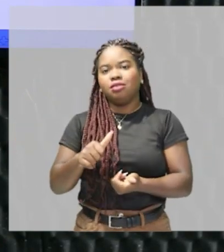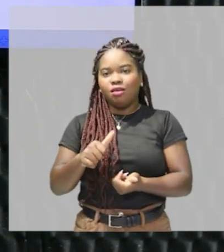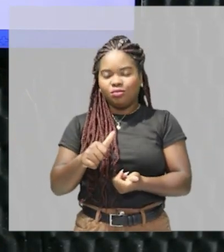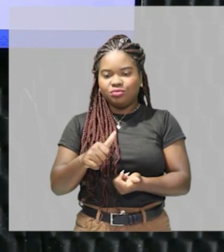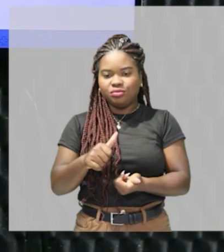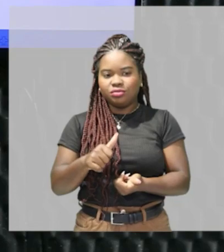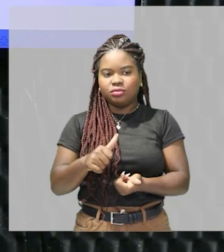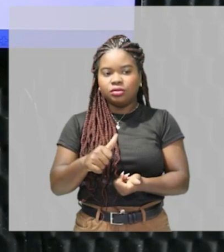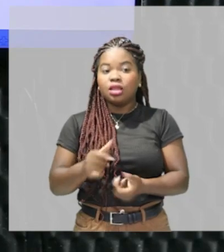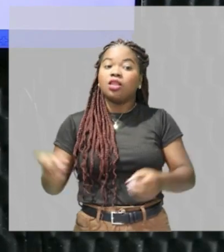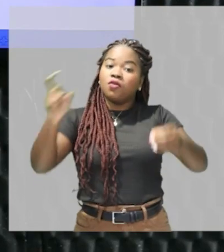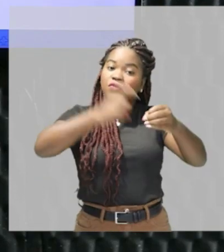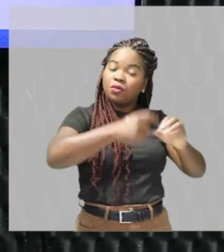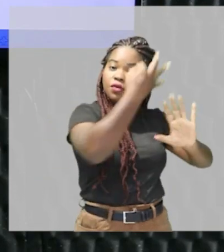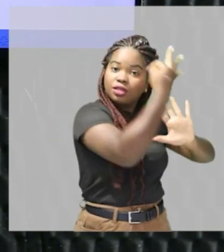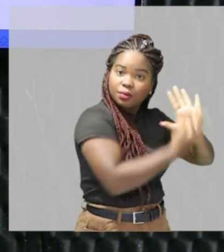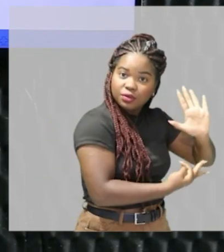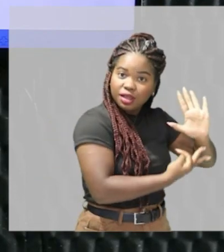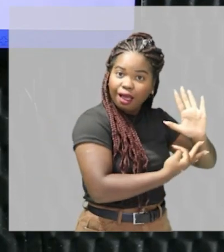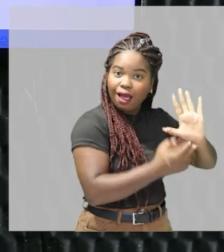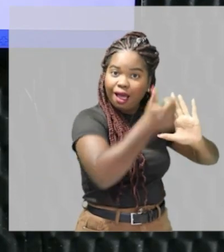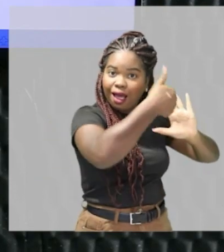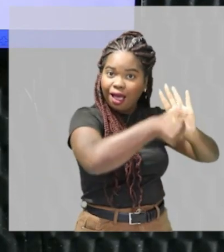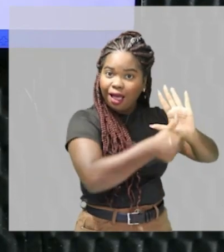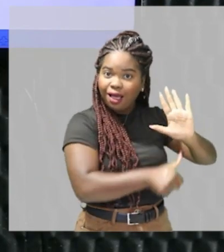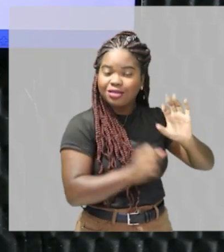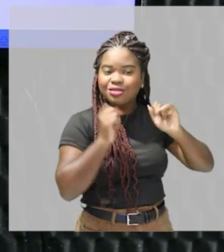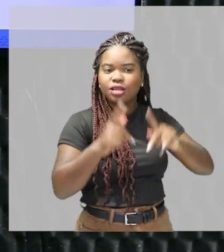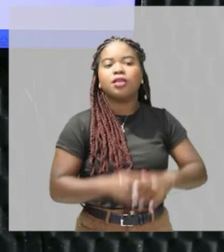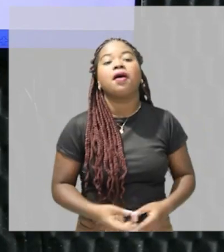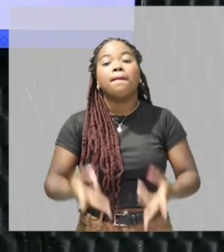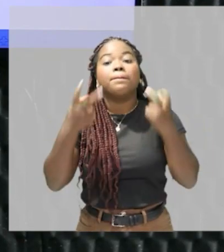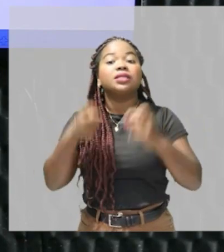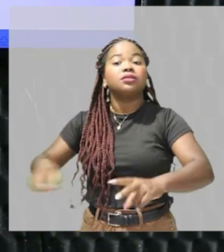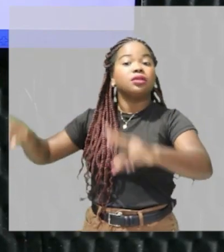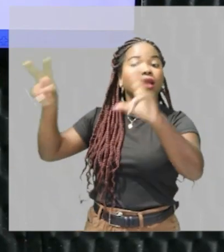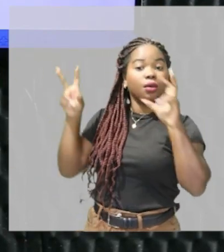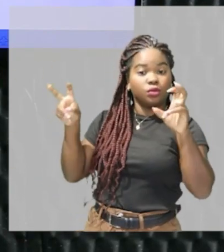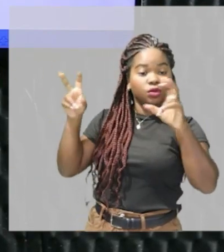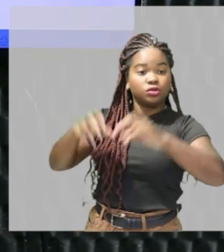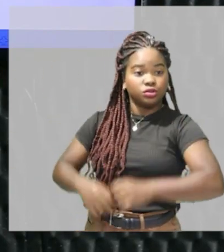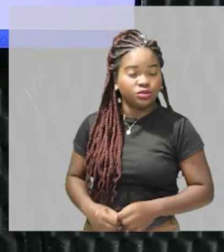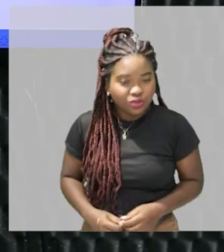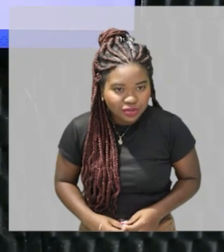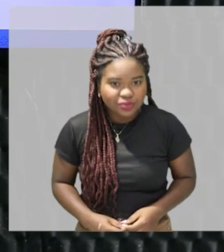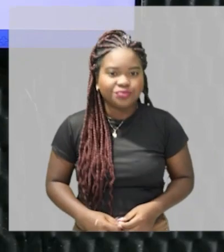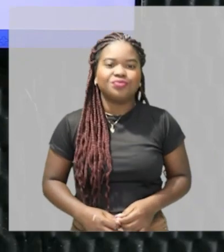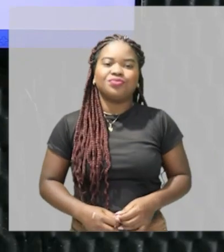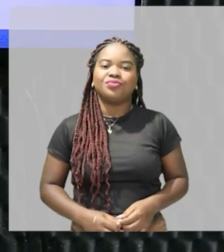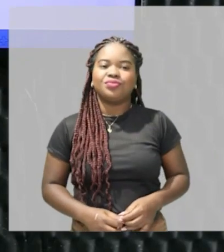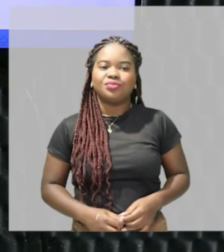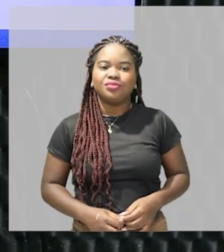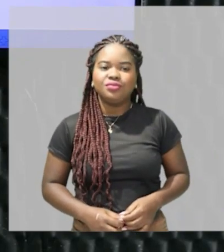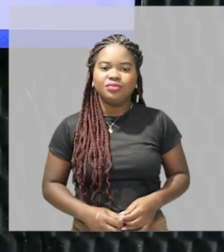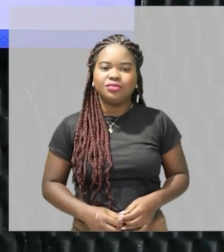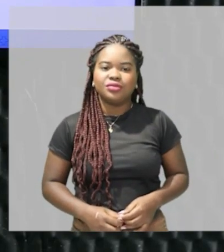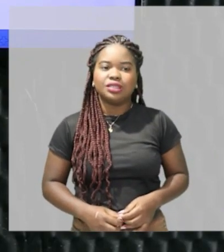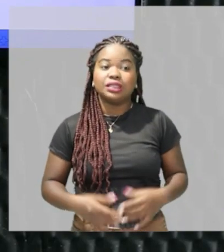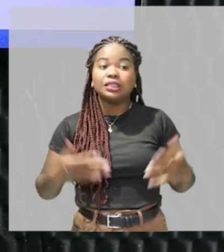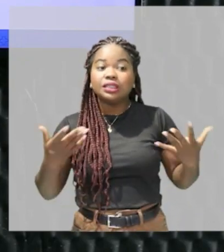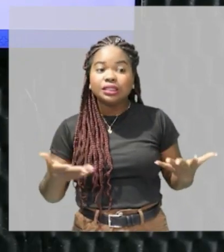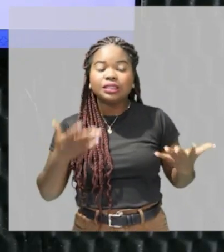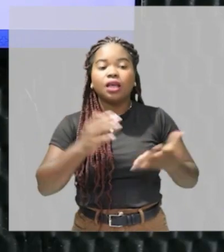medida. Então, vamos voltar para o texto. Olha o título. A universidade italiana, ela muda para o